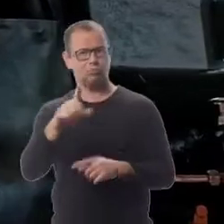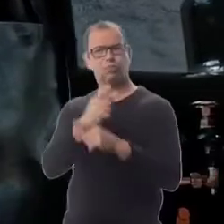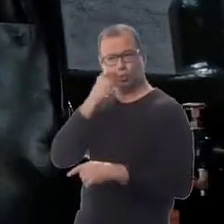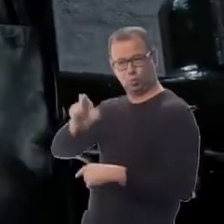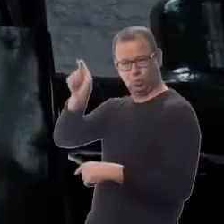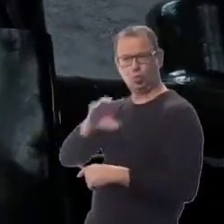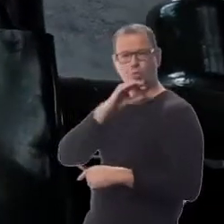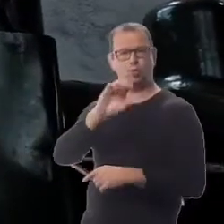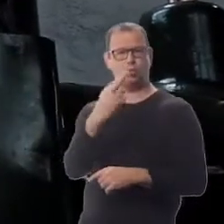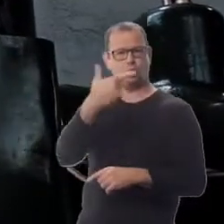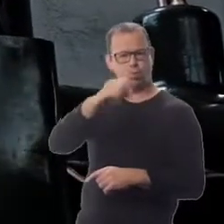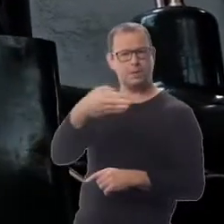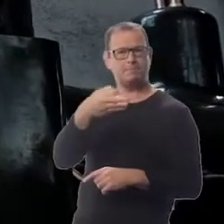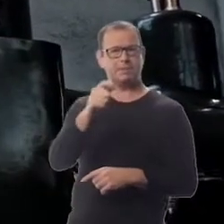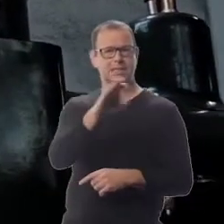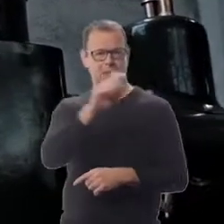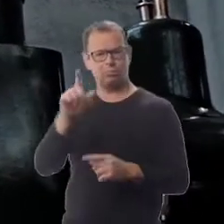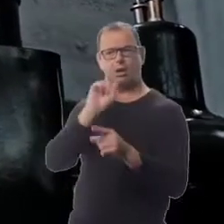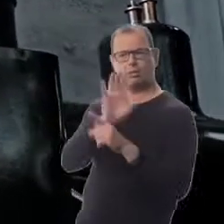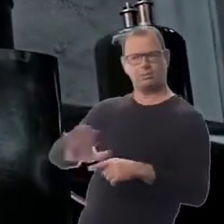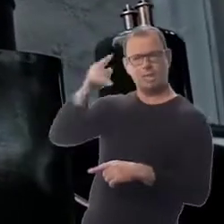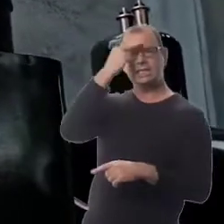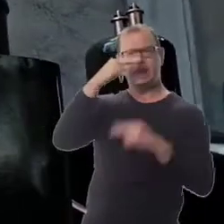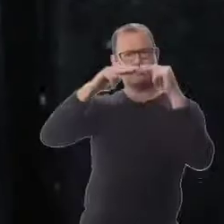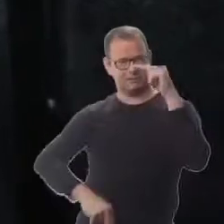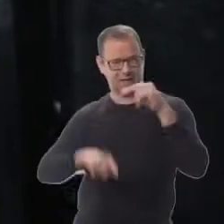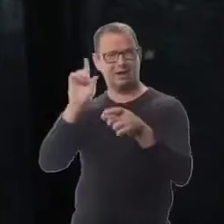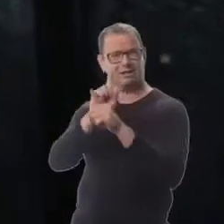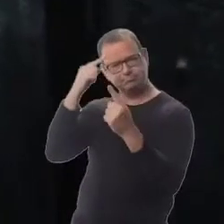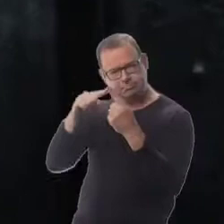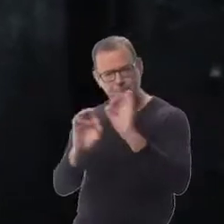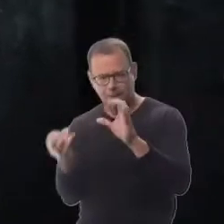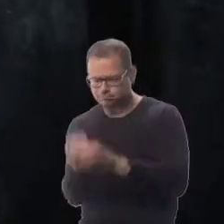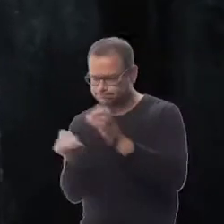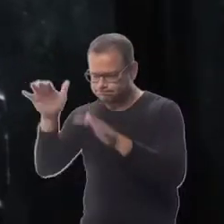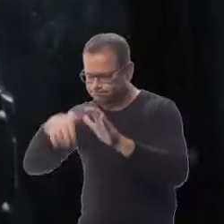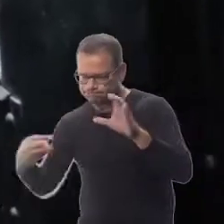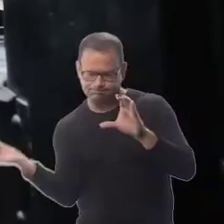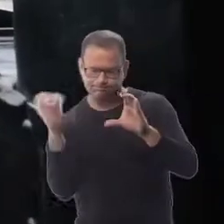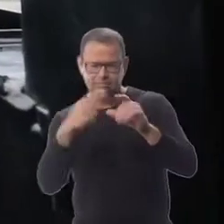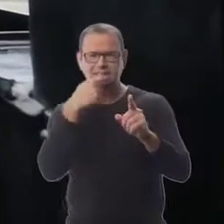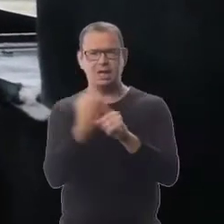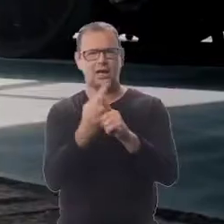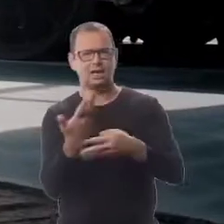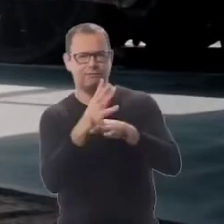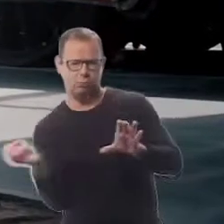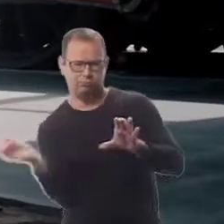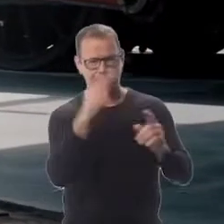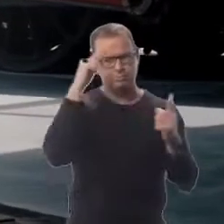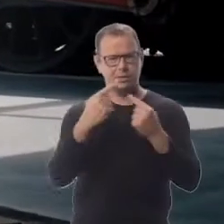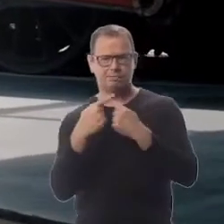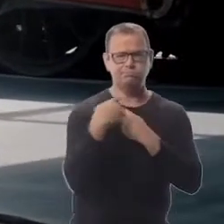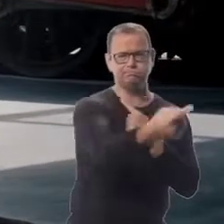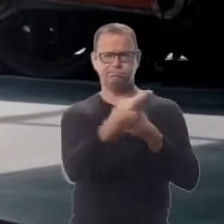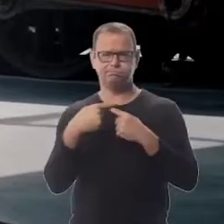Pejão, Castelo de Paiva, onde se fazia a exploração subterrânea de carvão. Fazia o transporte de vagões das minas até ao cais do Rio